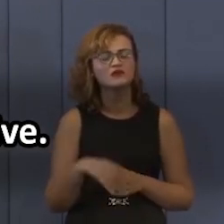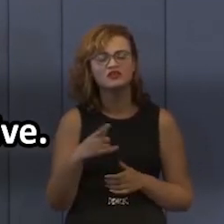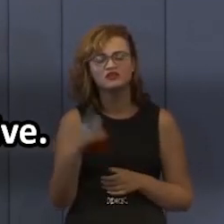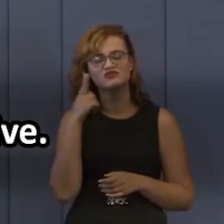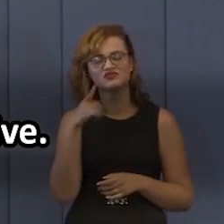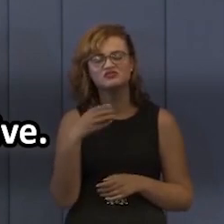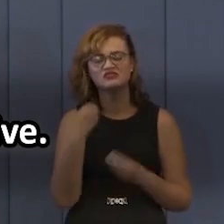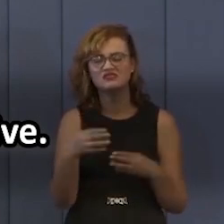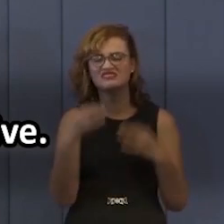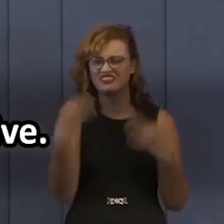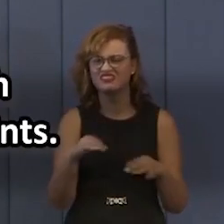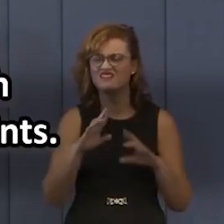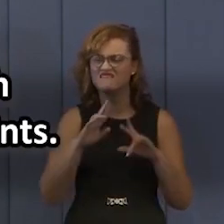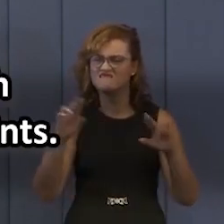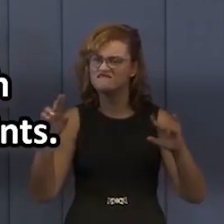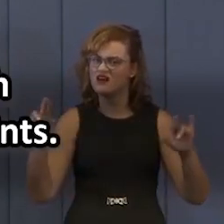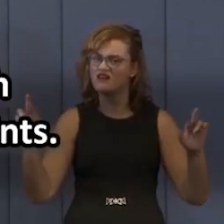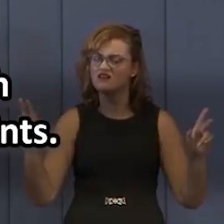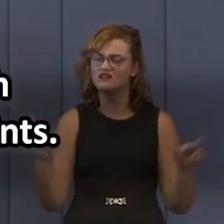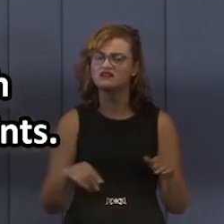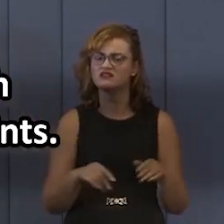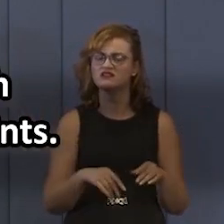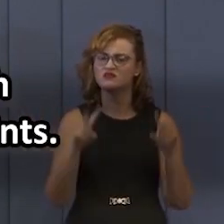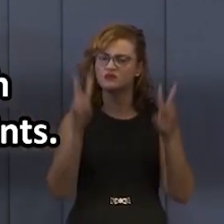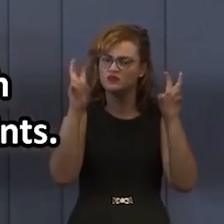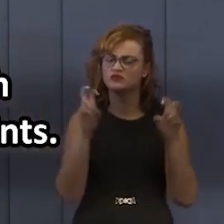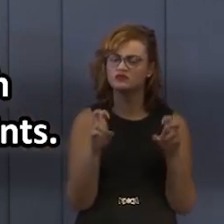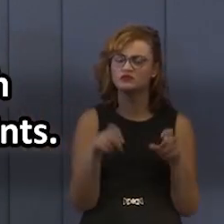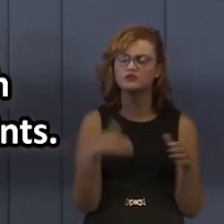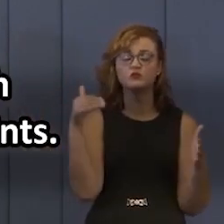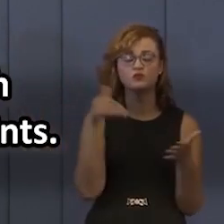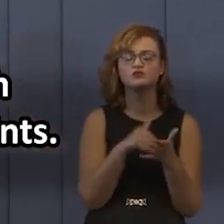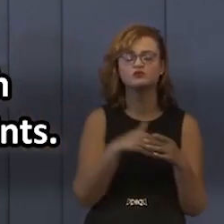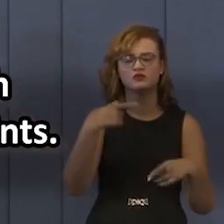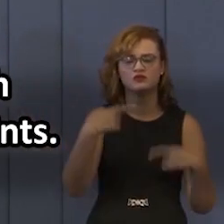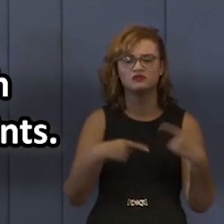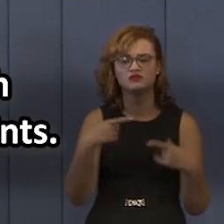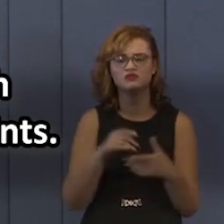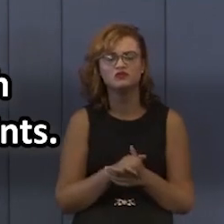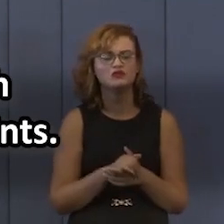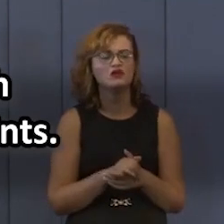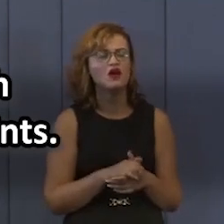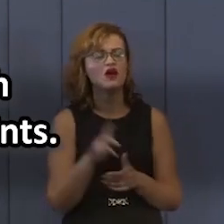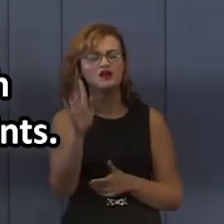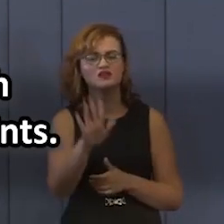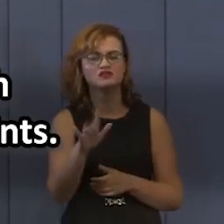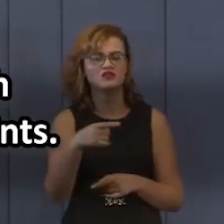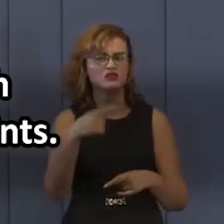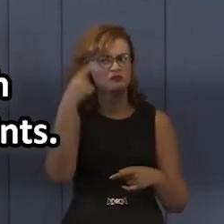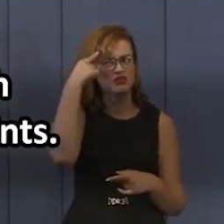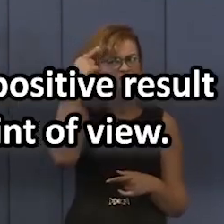inclusive. E em Sagarana, várias passagens em que o próprio Guimarães Rosa discute esses pontos. É um dos últimos